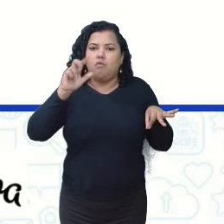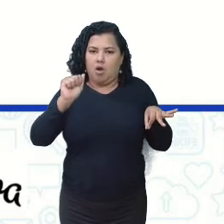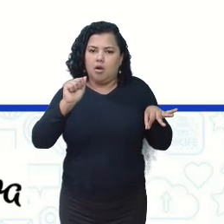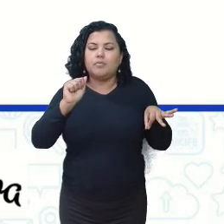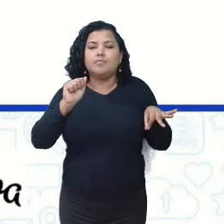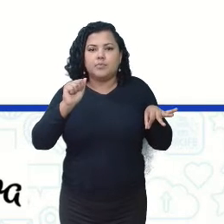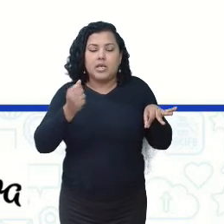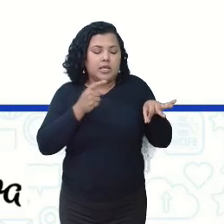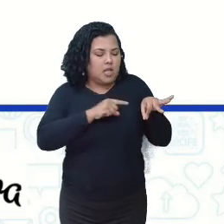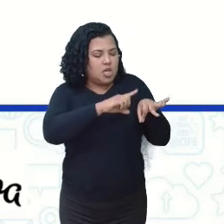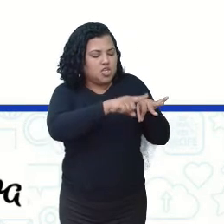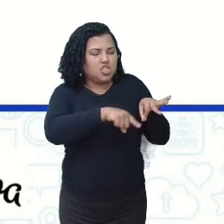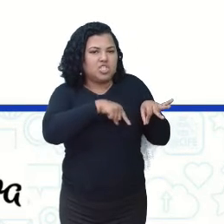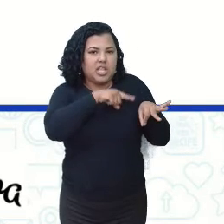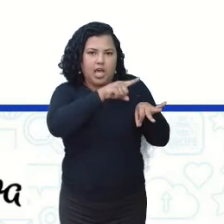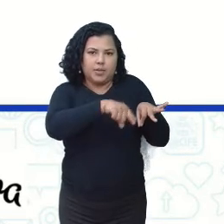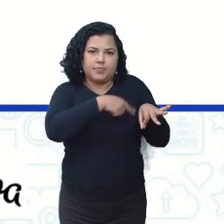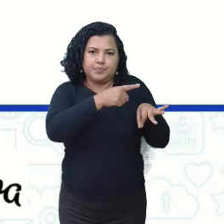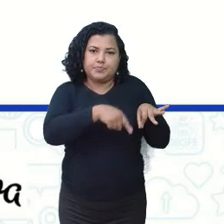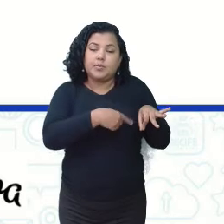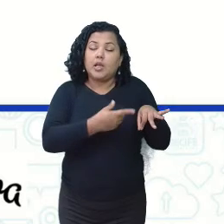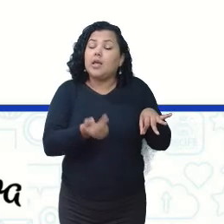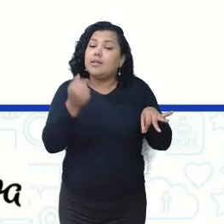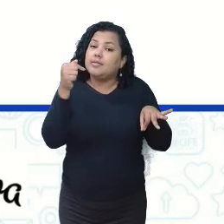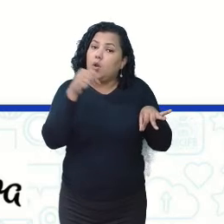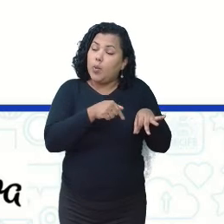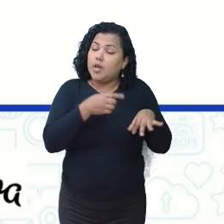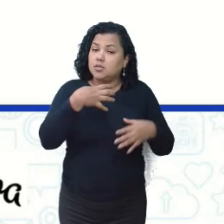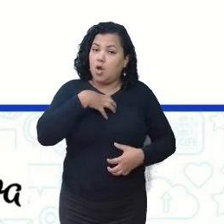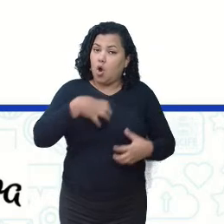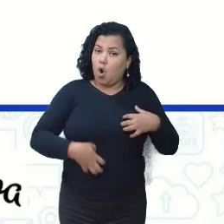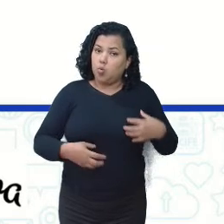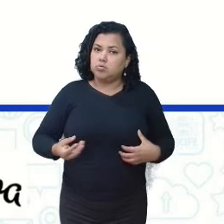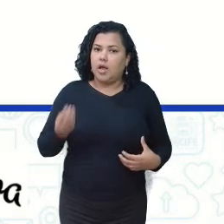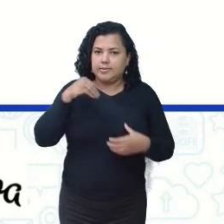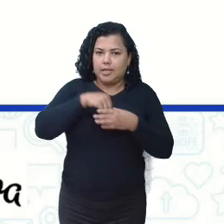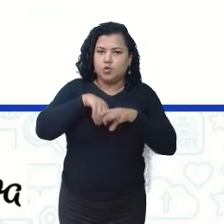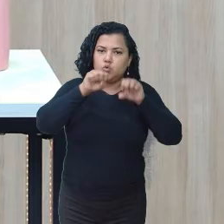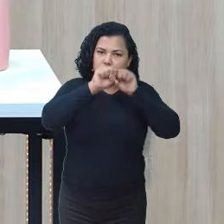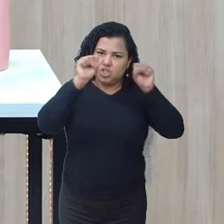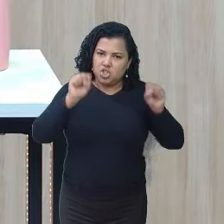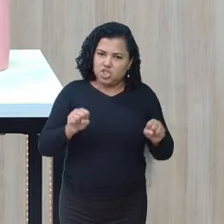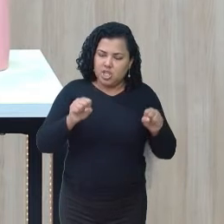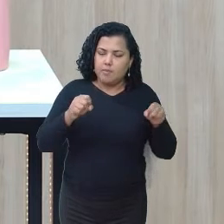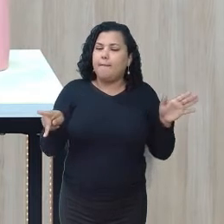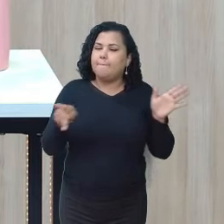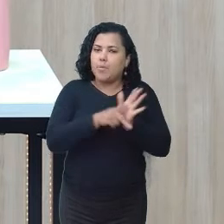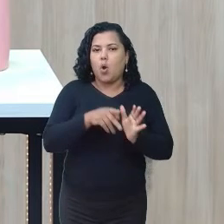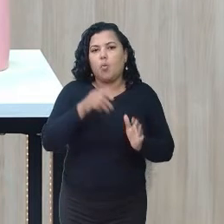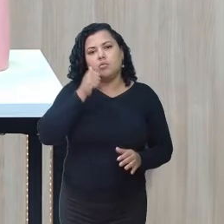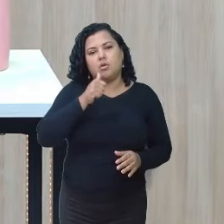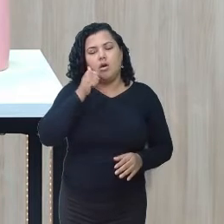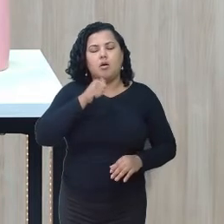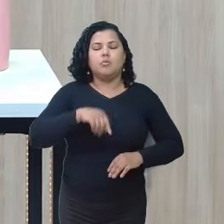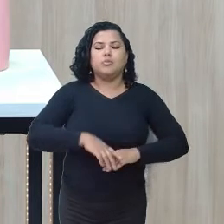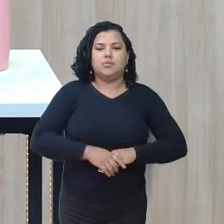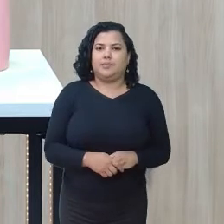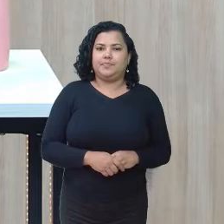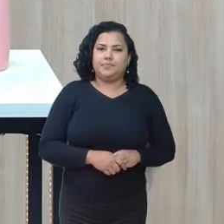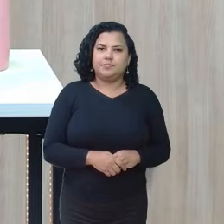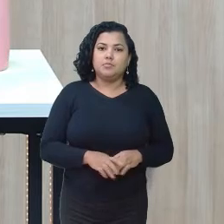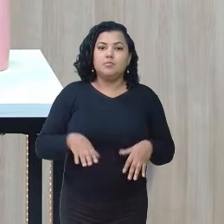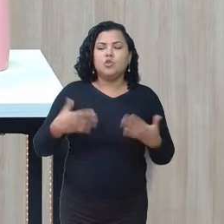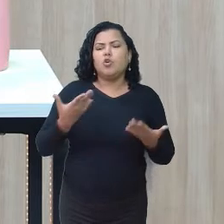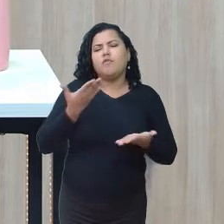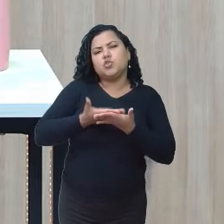órgãos externos. Então, esses órgãos aí, eles formam o sistema genital feminino, que